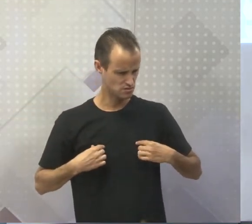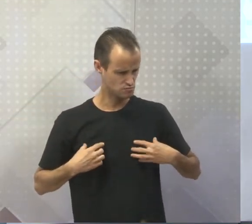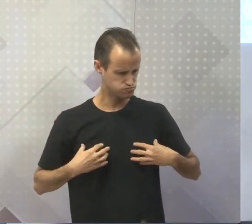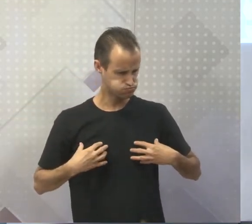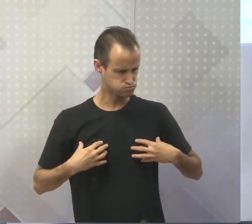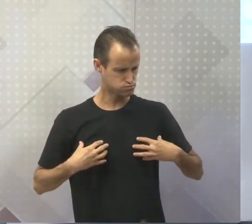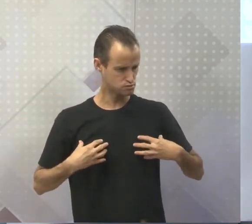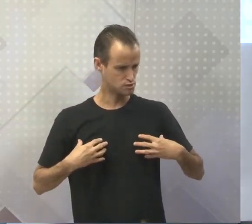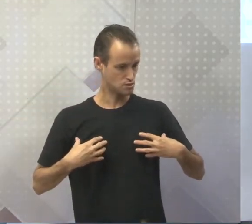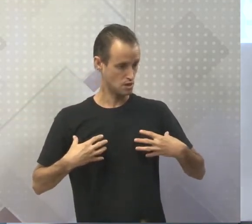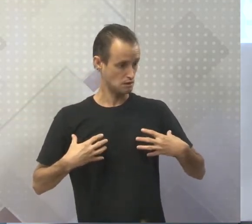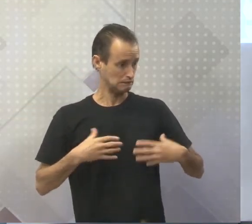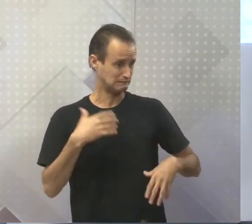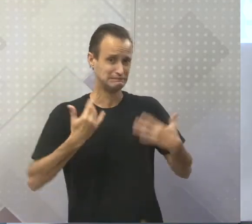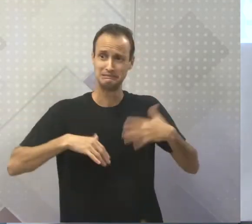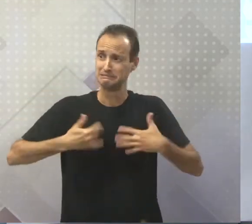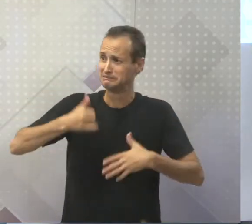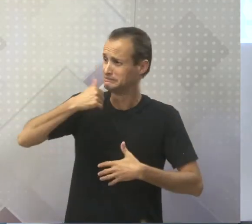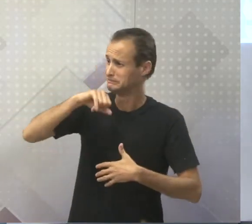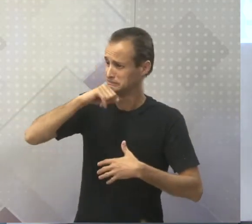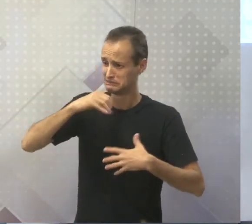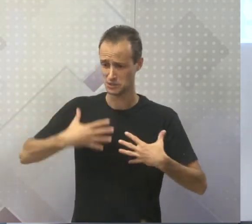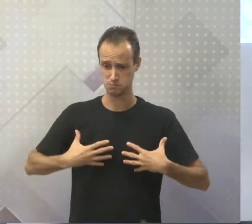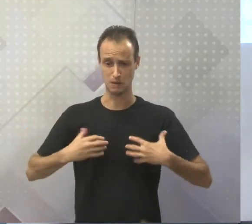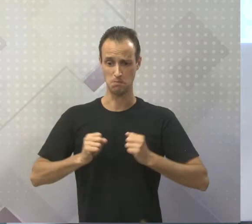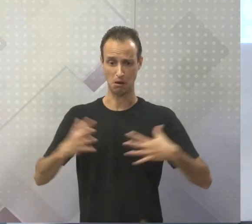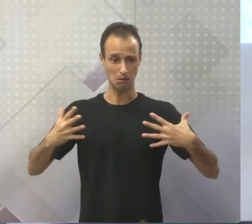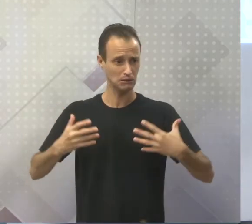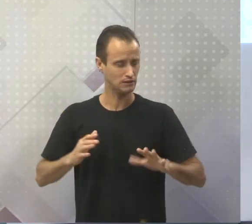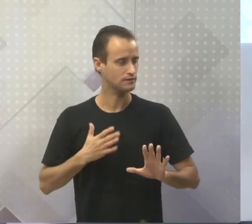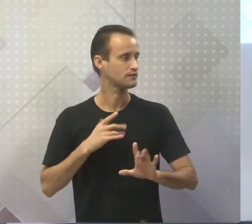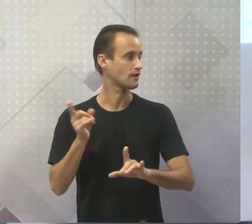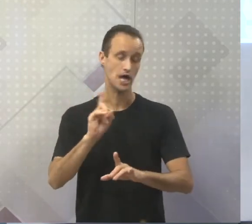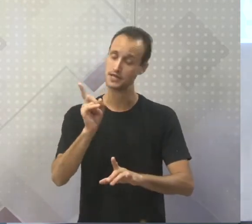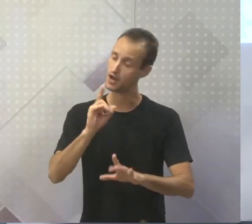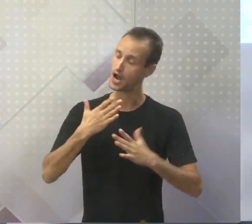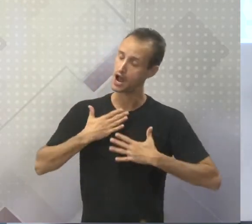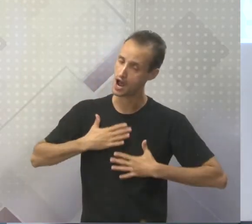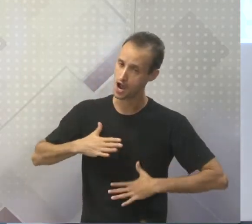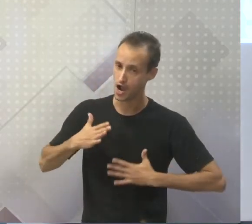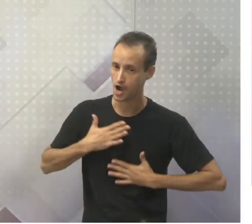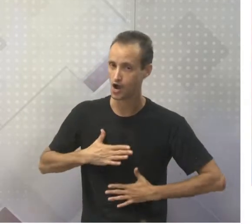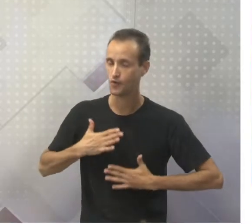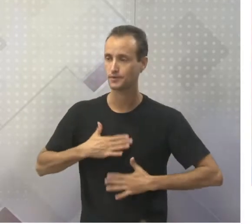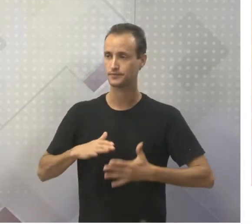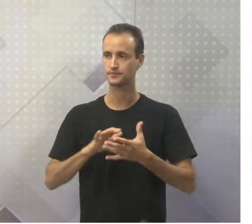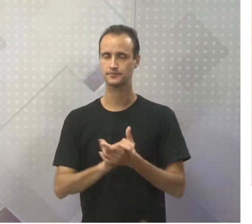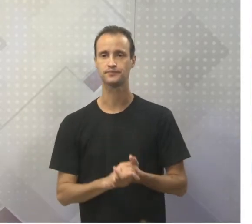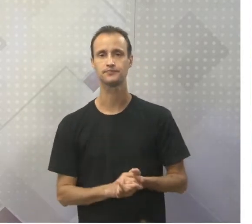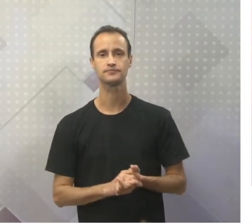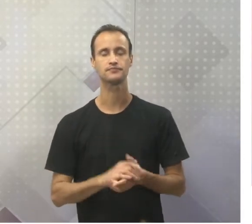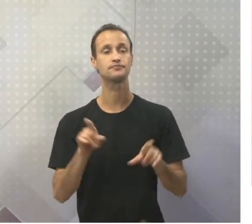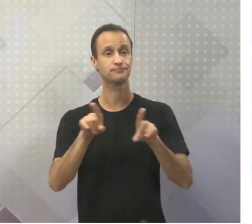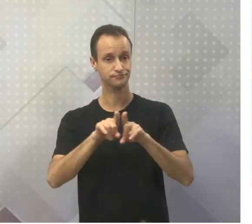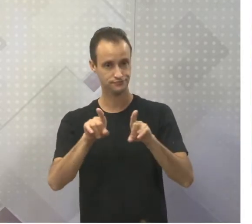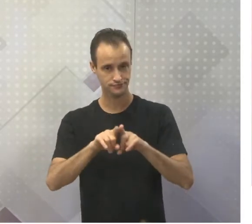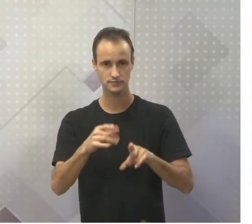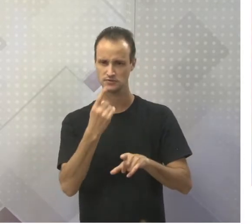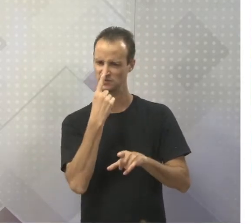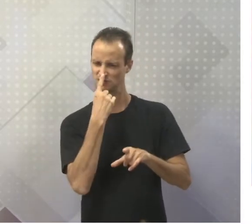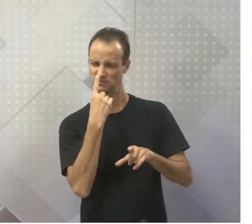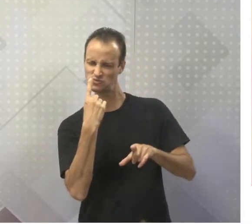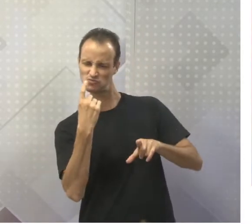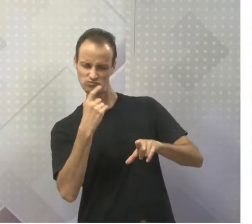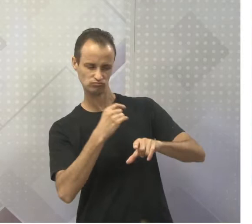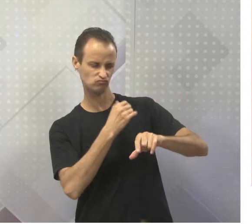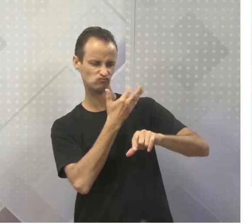daqui a pouco tá uma manga, ela, ai mãe, mas pode. Vai não, calma, fica quieta, tá? E também o odor corporal muito forte